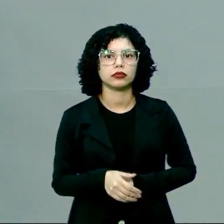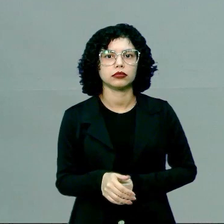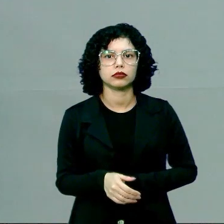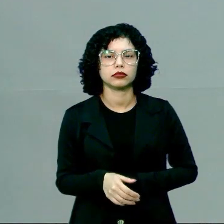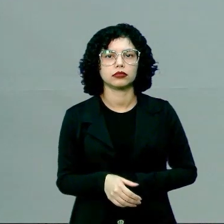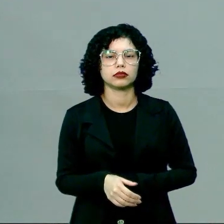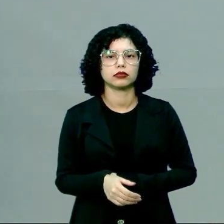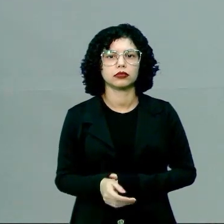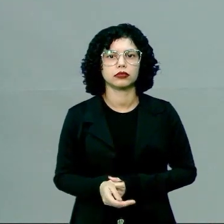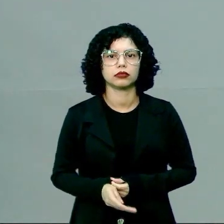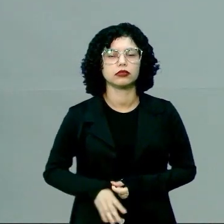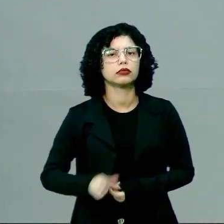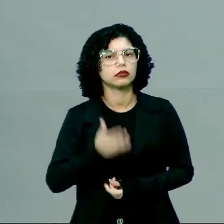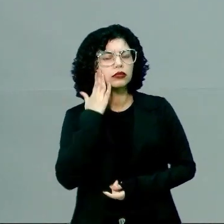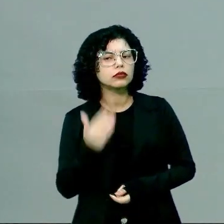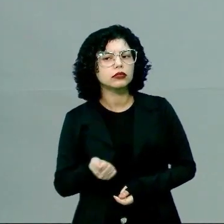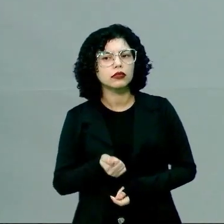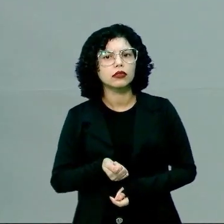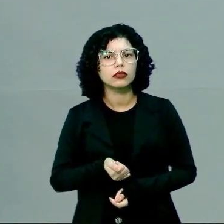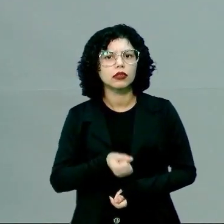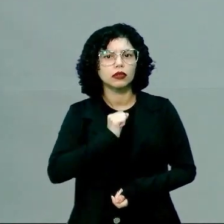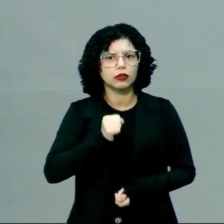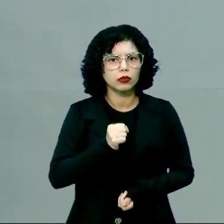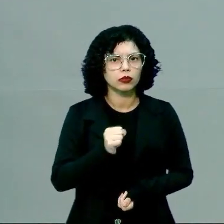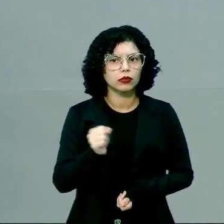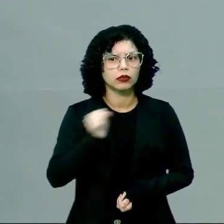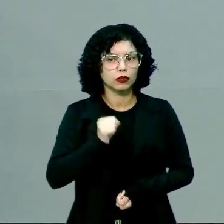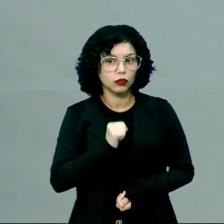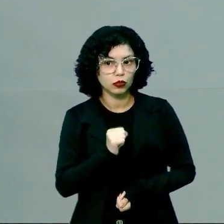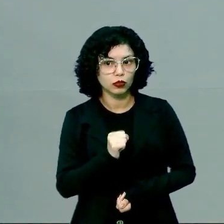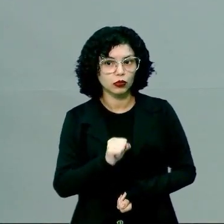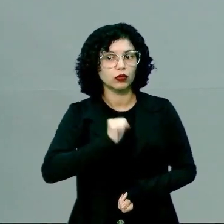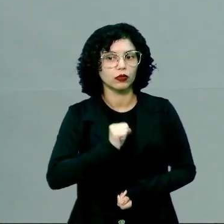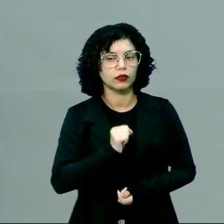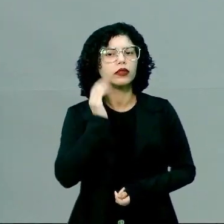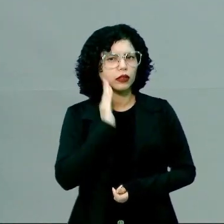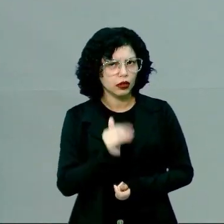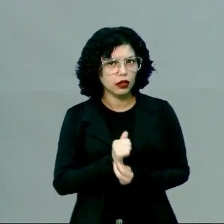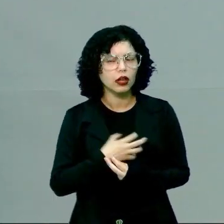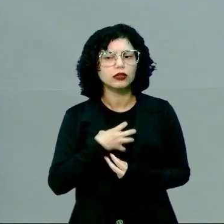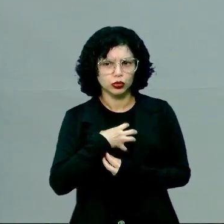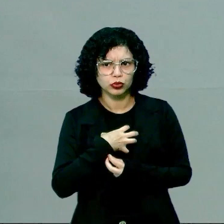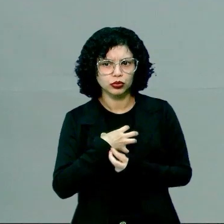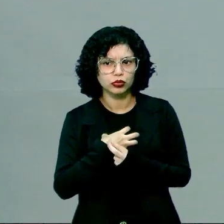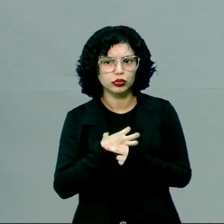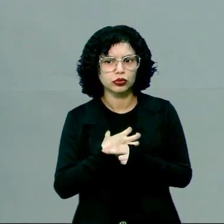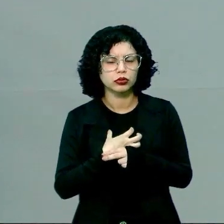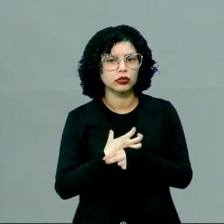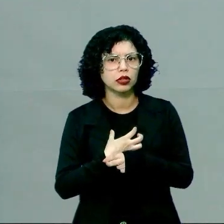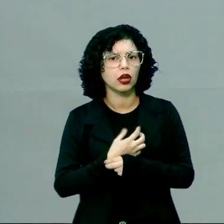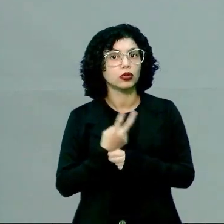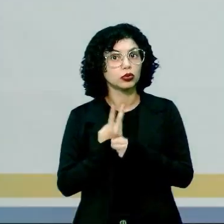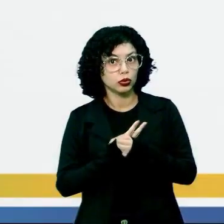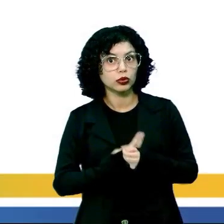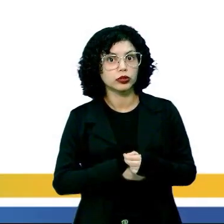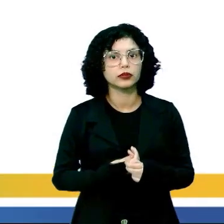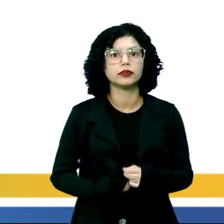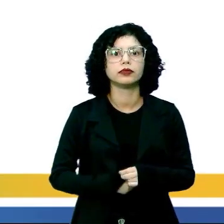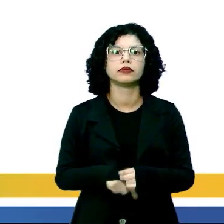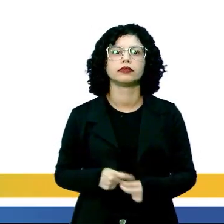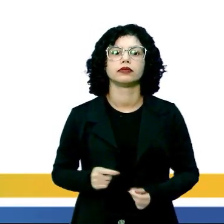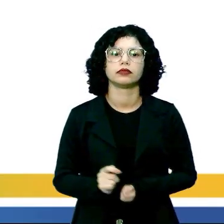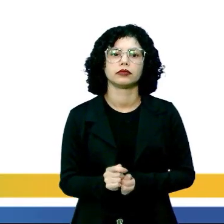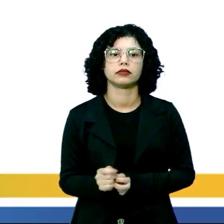A gente sabe que o coração faz aquele barulhozinho, tum-tum, sabe? Ele é realizado por dois movimentos, conhecido